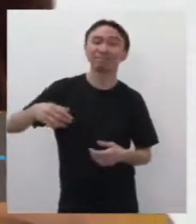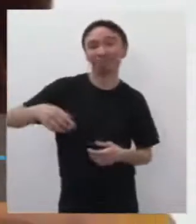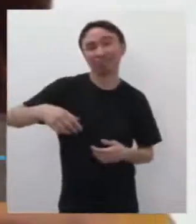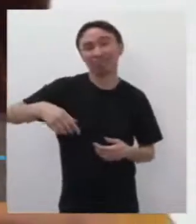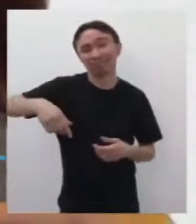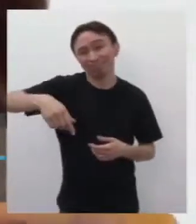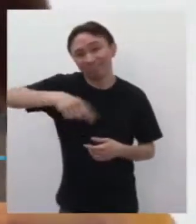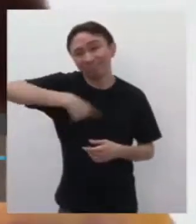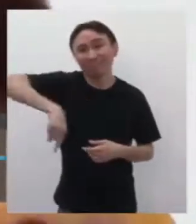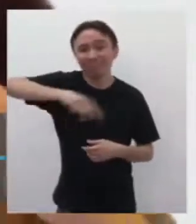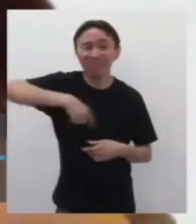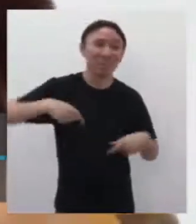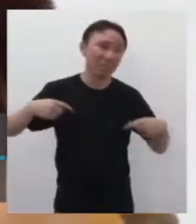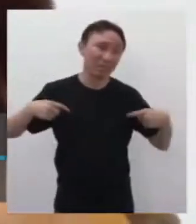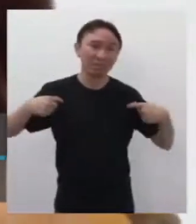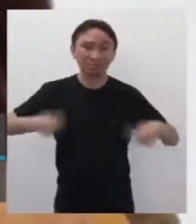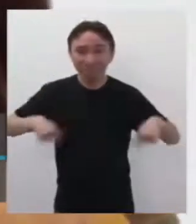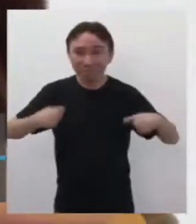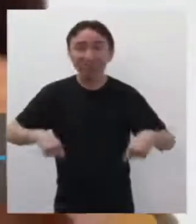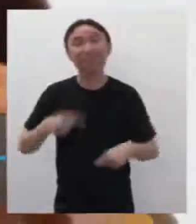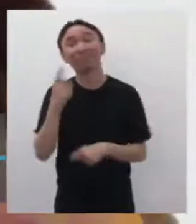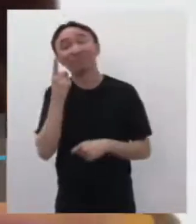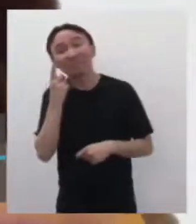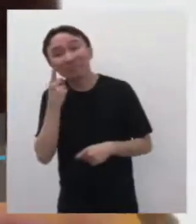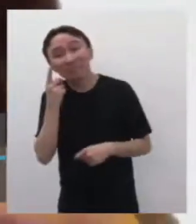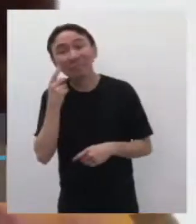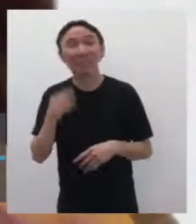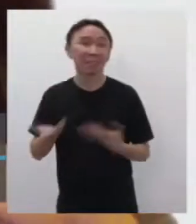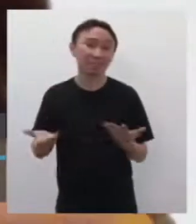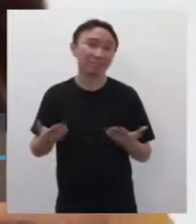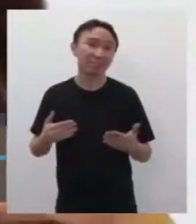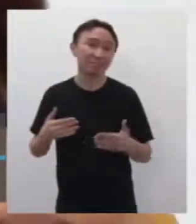esse recurso muito bom, mas depois, como eu